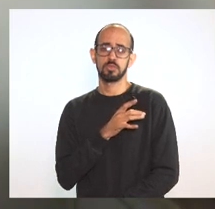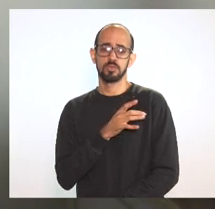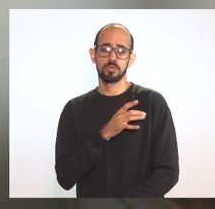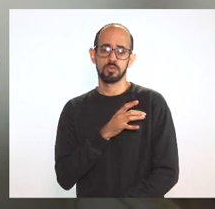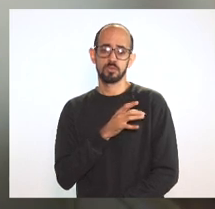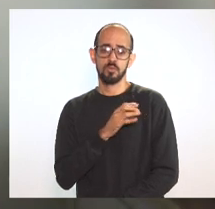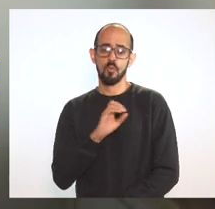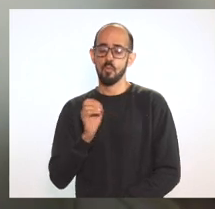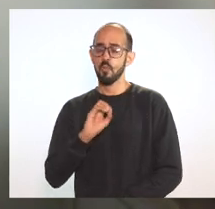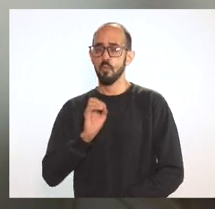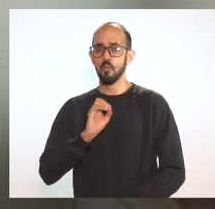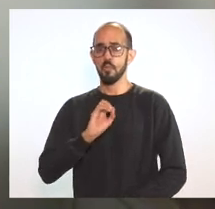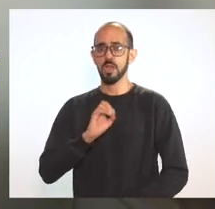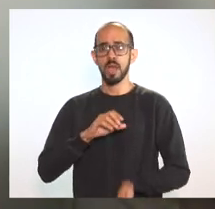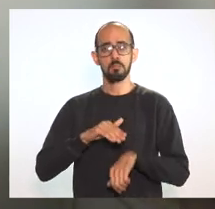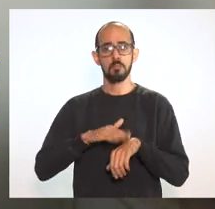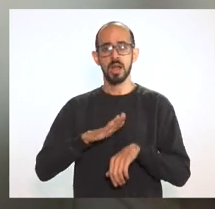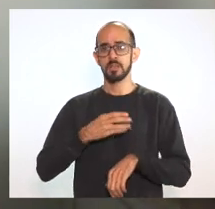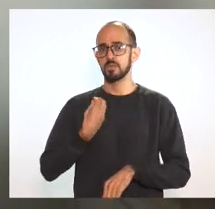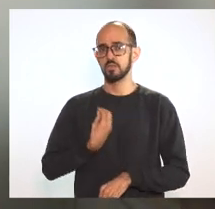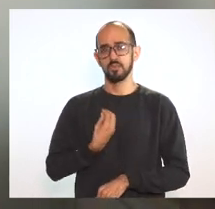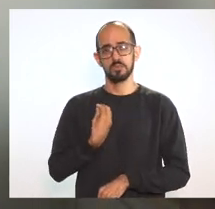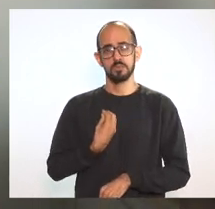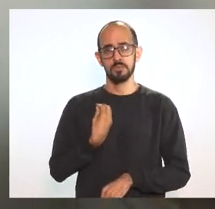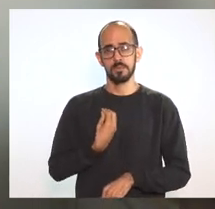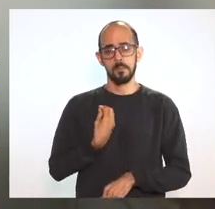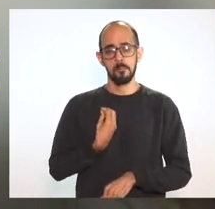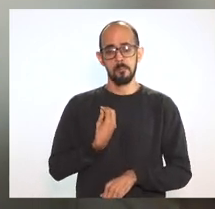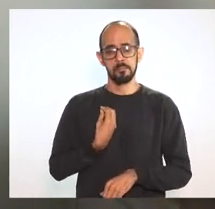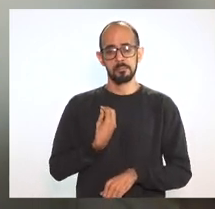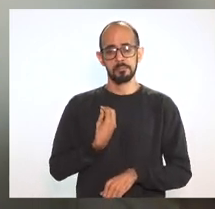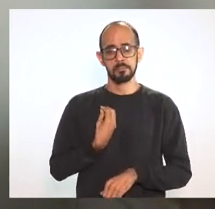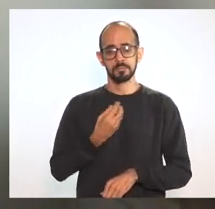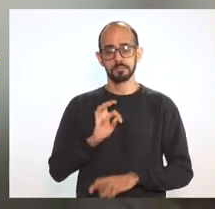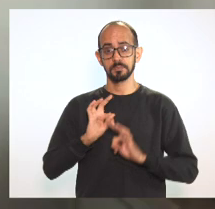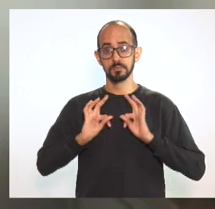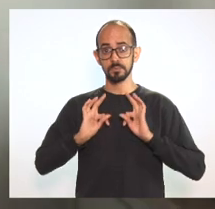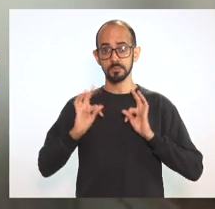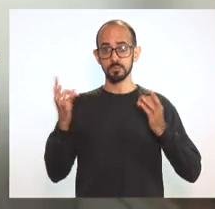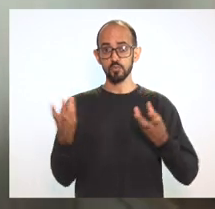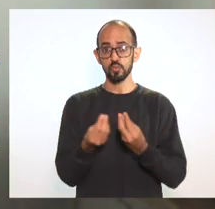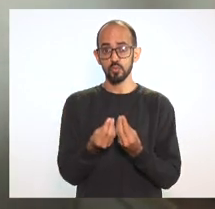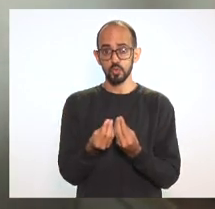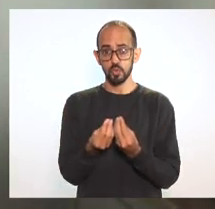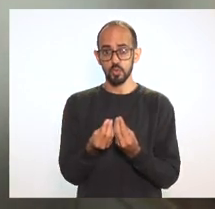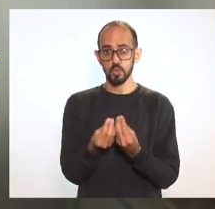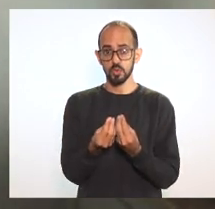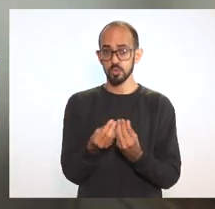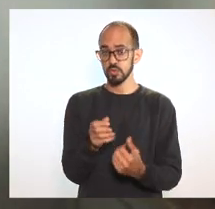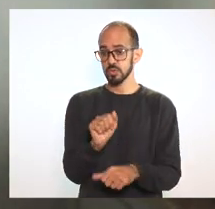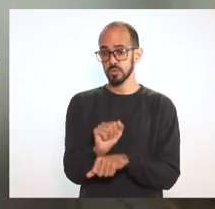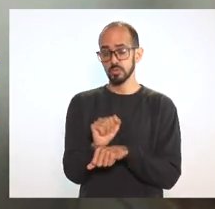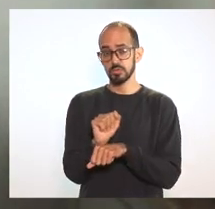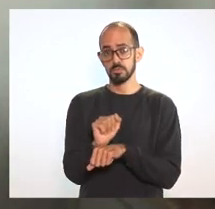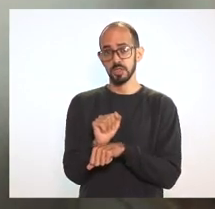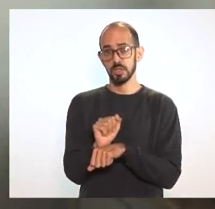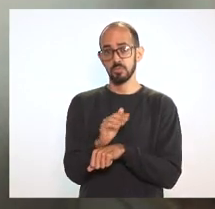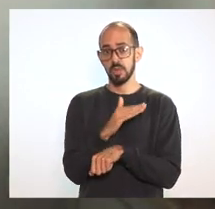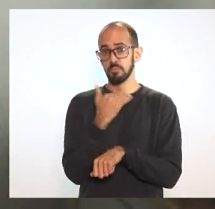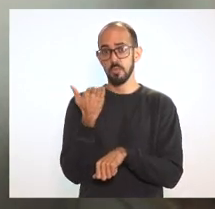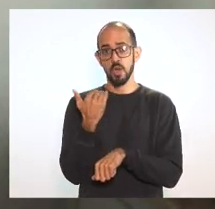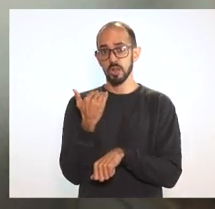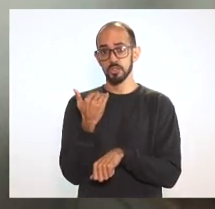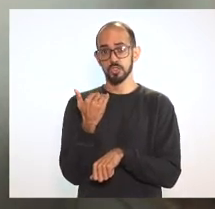Ninguém mais vive. Está todo mundo a temer e a esperar a morte. Não